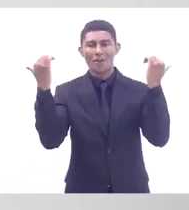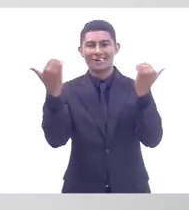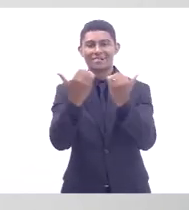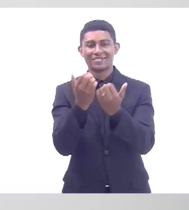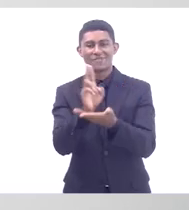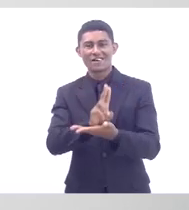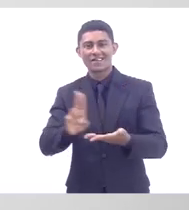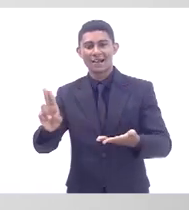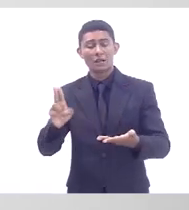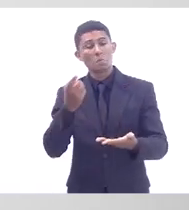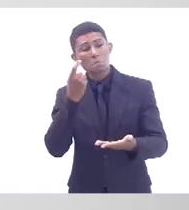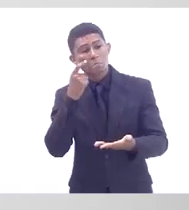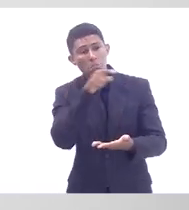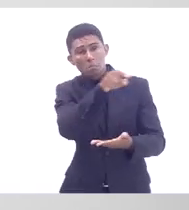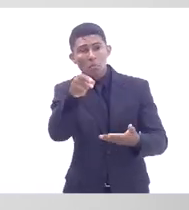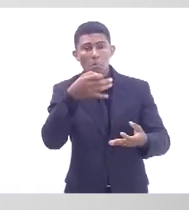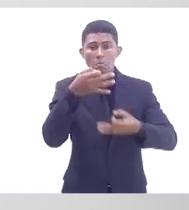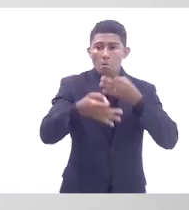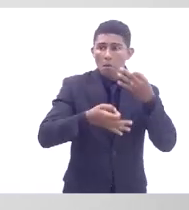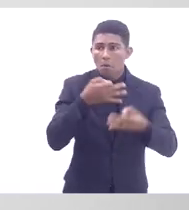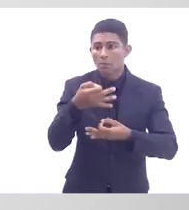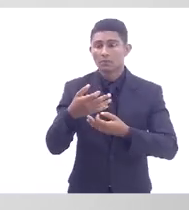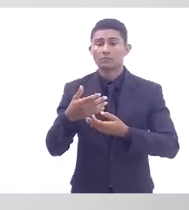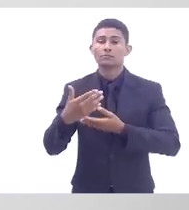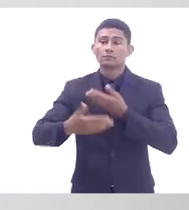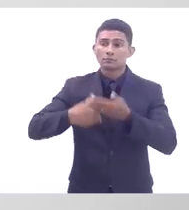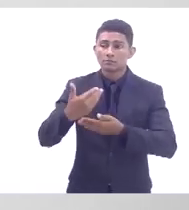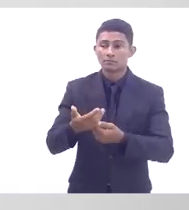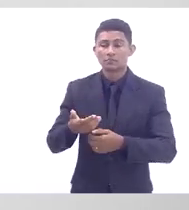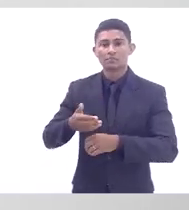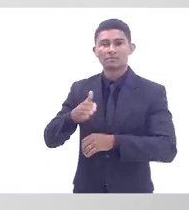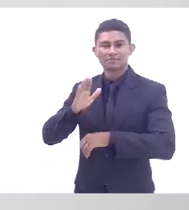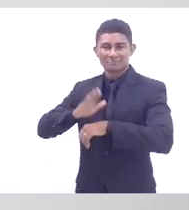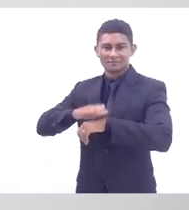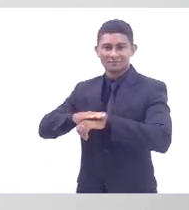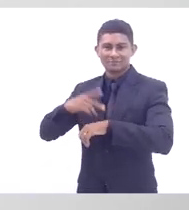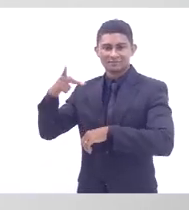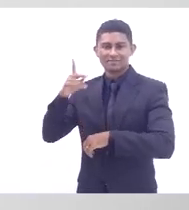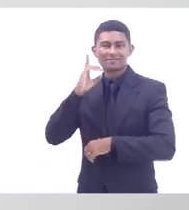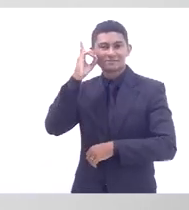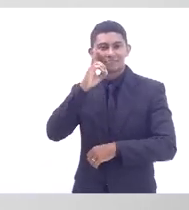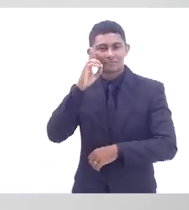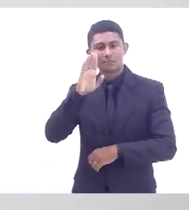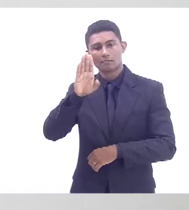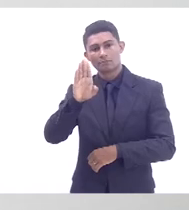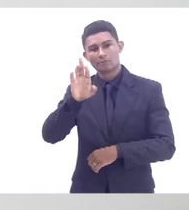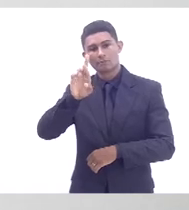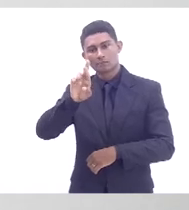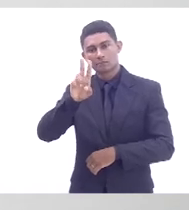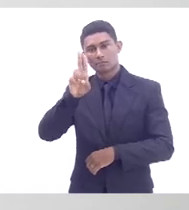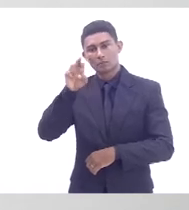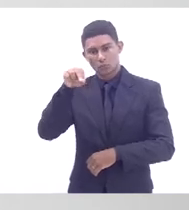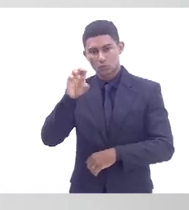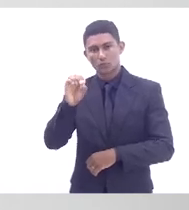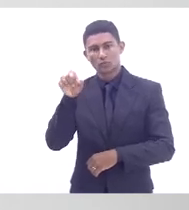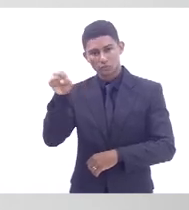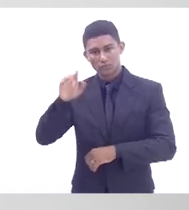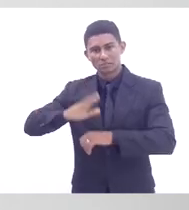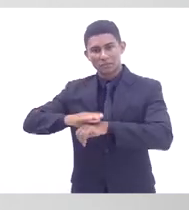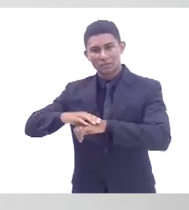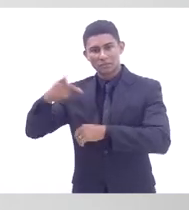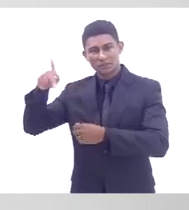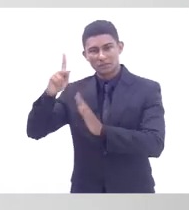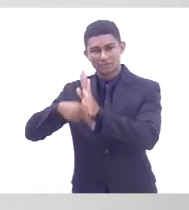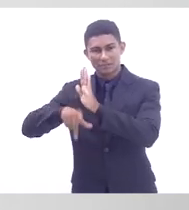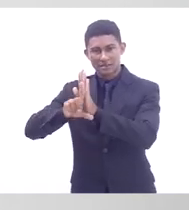com o autor poder sugerir um caminho e aí obstáculo que o autor do projeto o deputado Bruno dauaire é desde que o projeto esteja